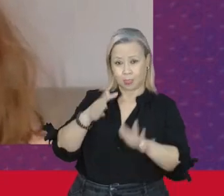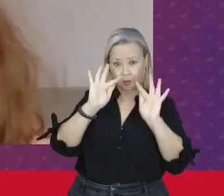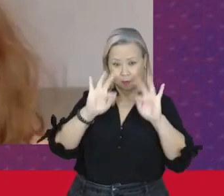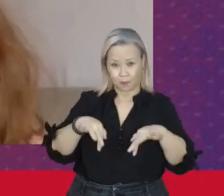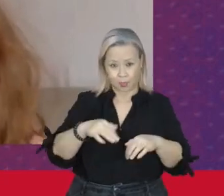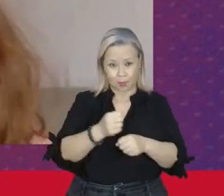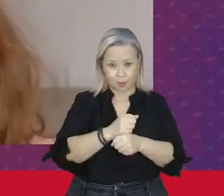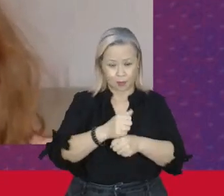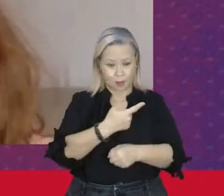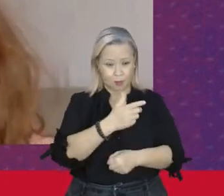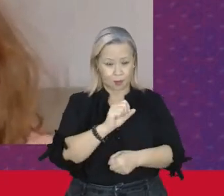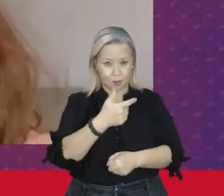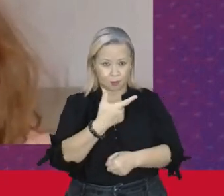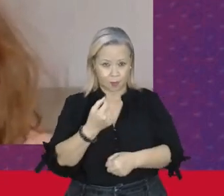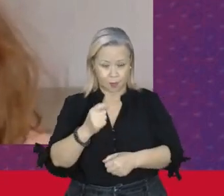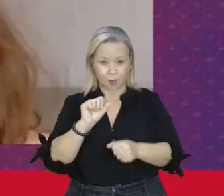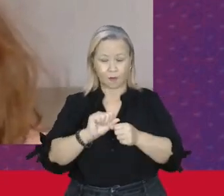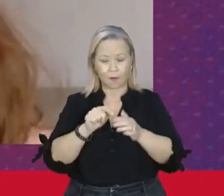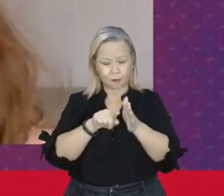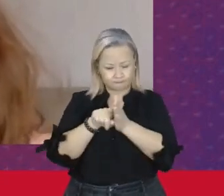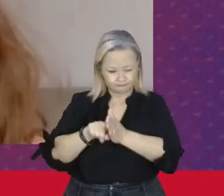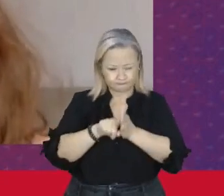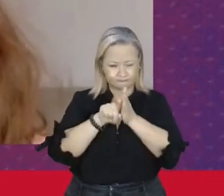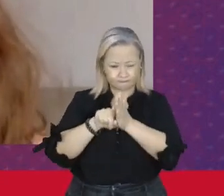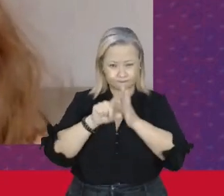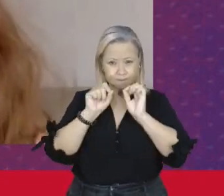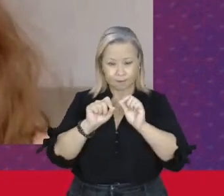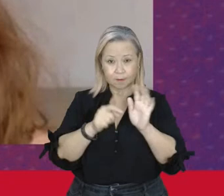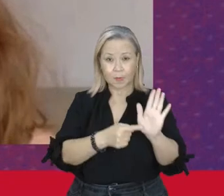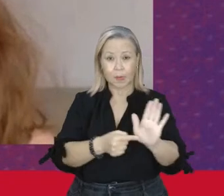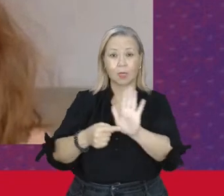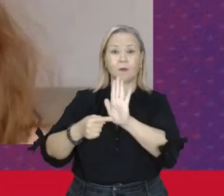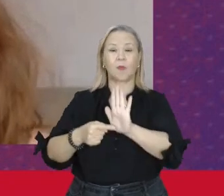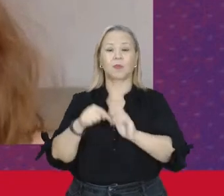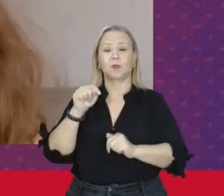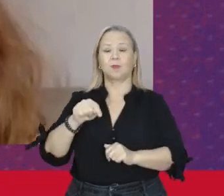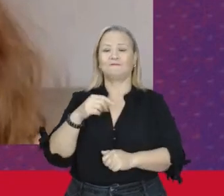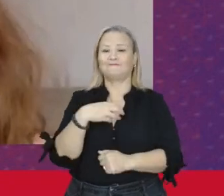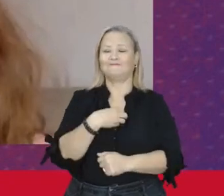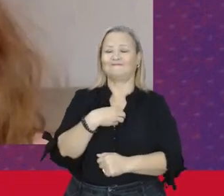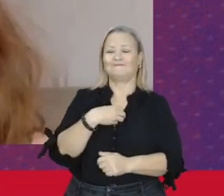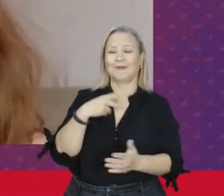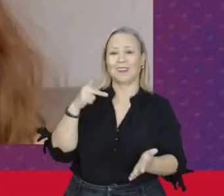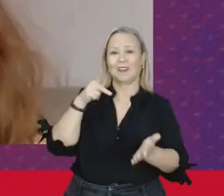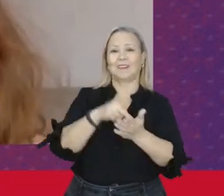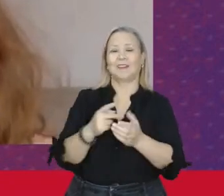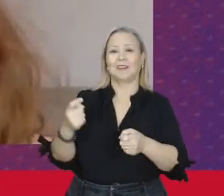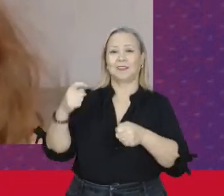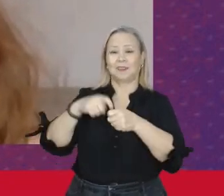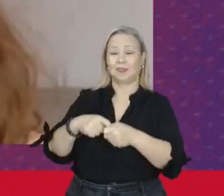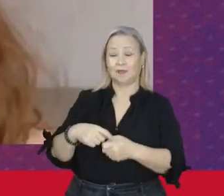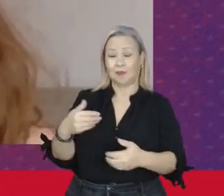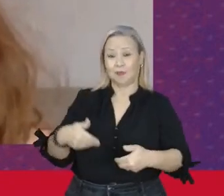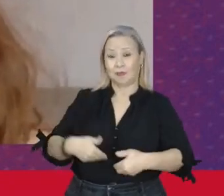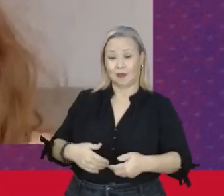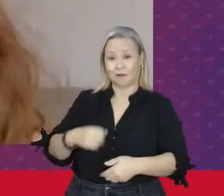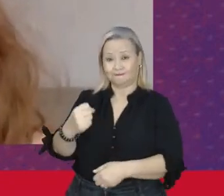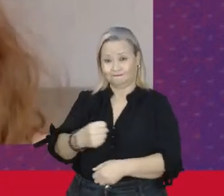em dezembro de 2020, fez um levantamento e mostrou nessa situação de volta da fome, de agravamento